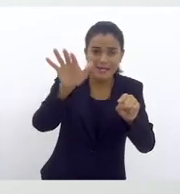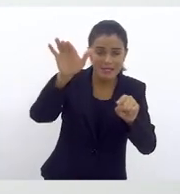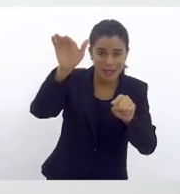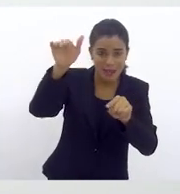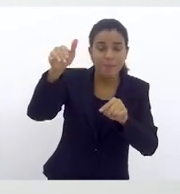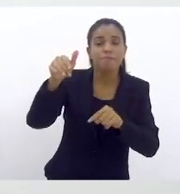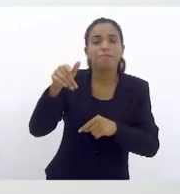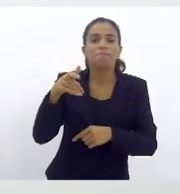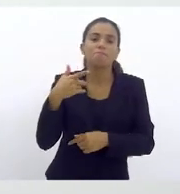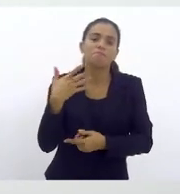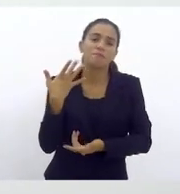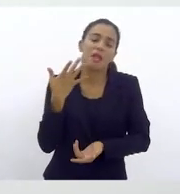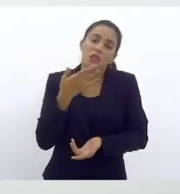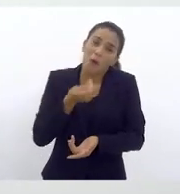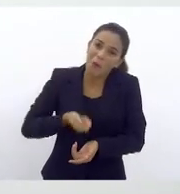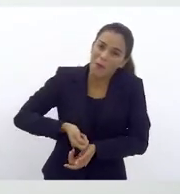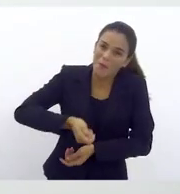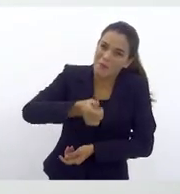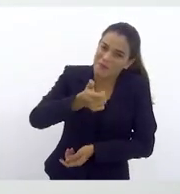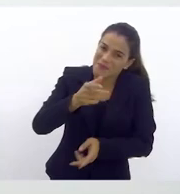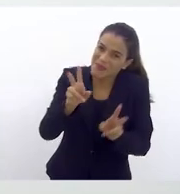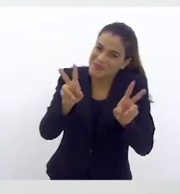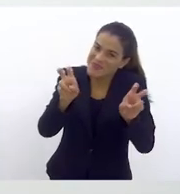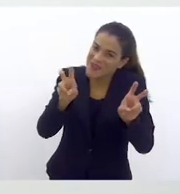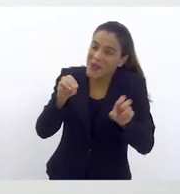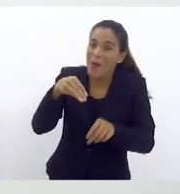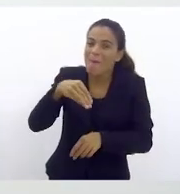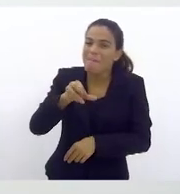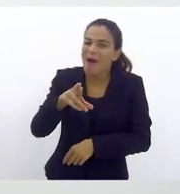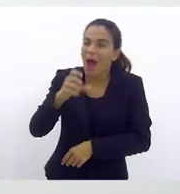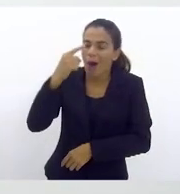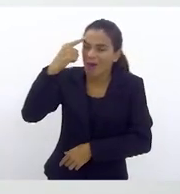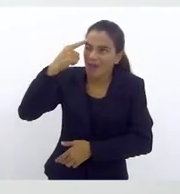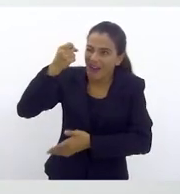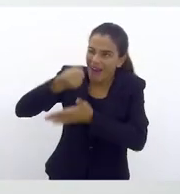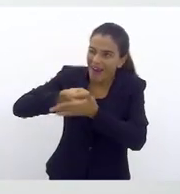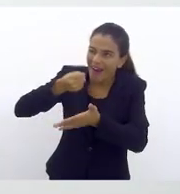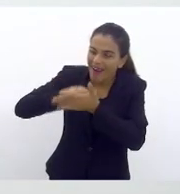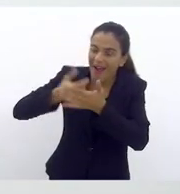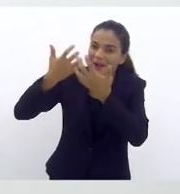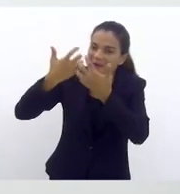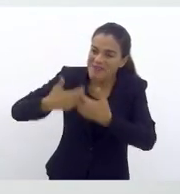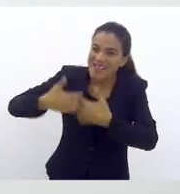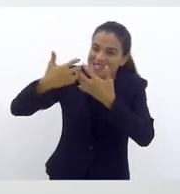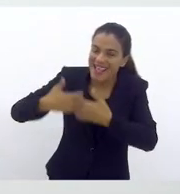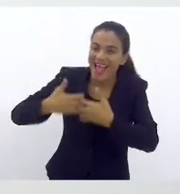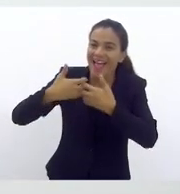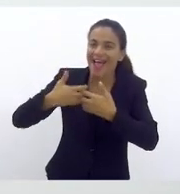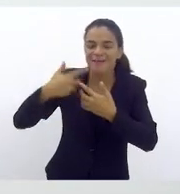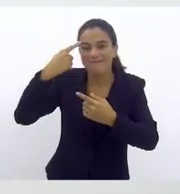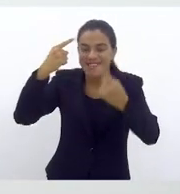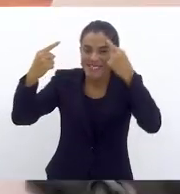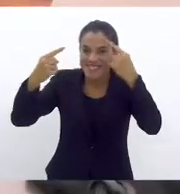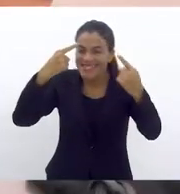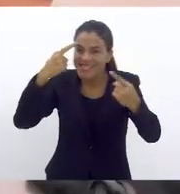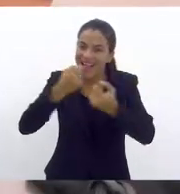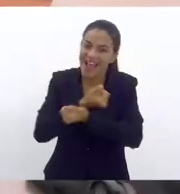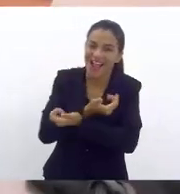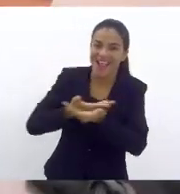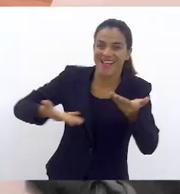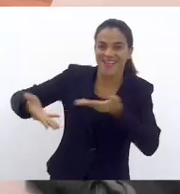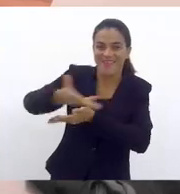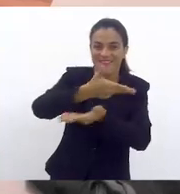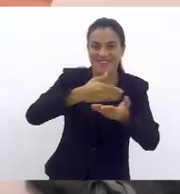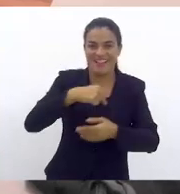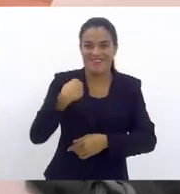de síntese então eu deixo essa questão para o Mauro pensar um pouquinho elaborar não é e trazer para O Grande